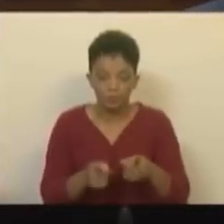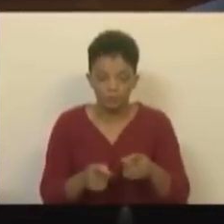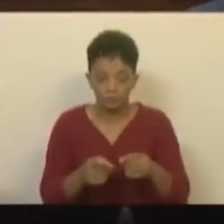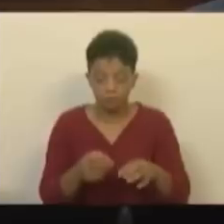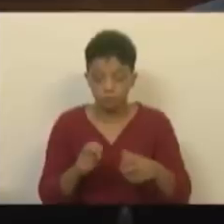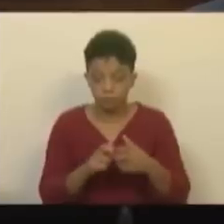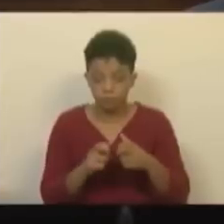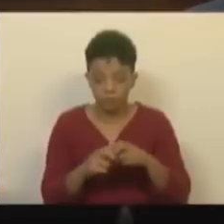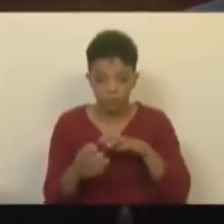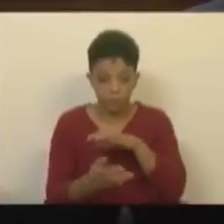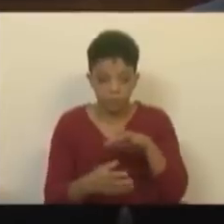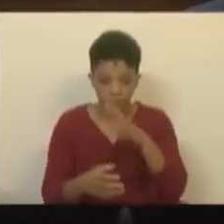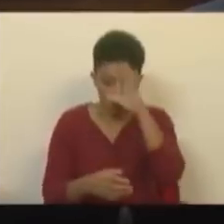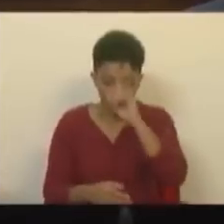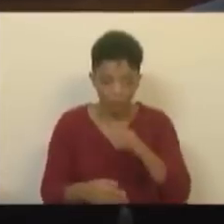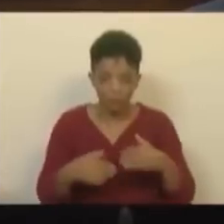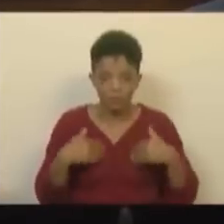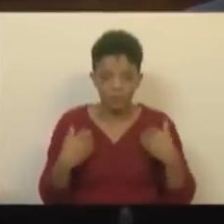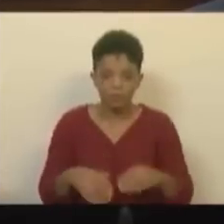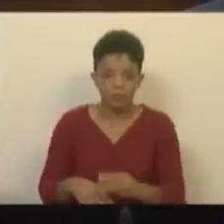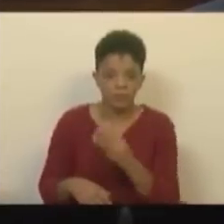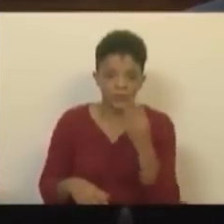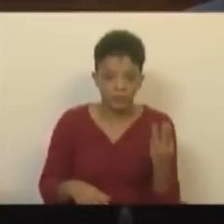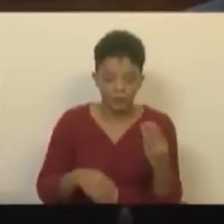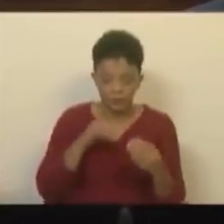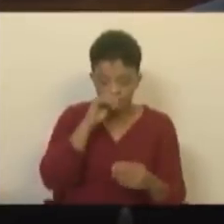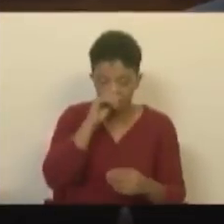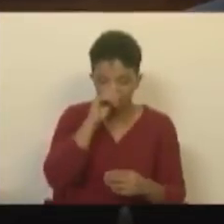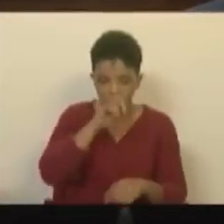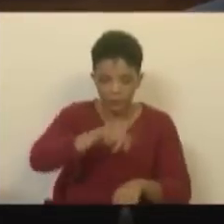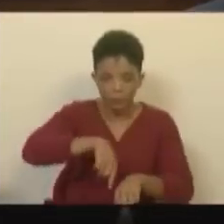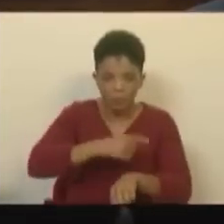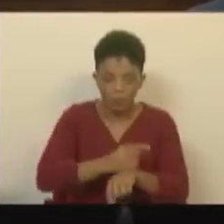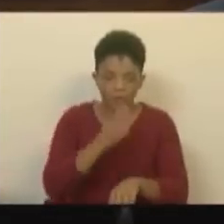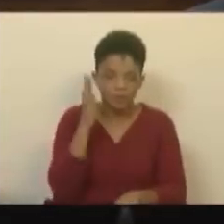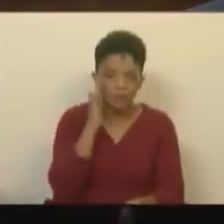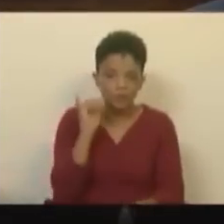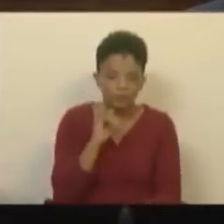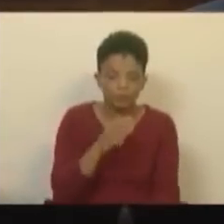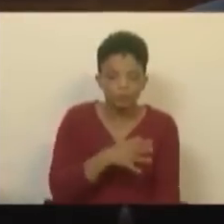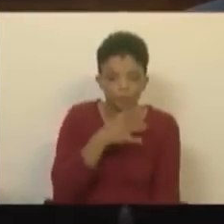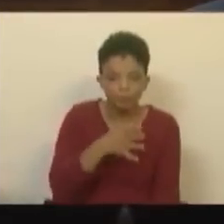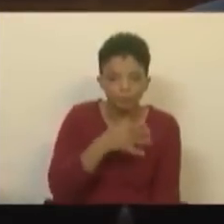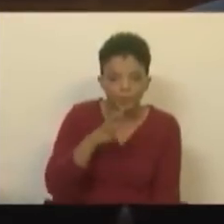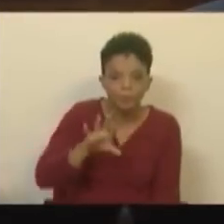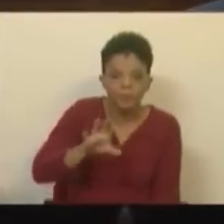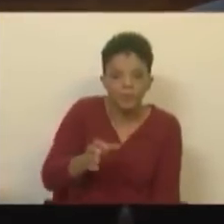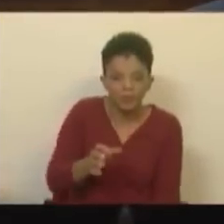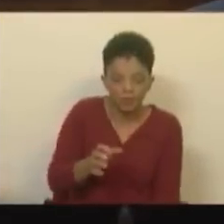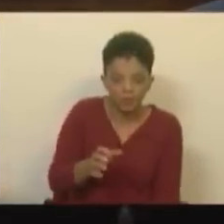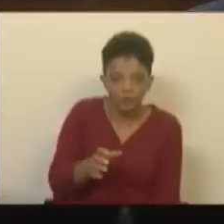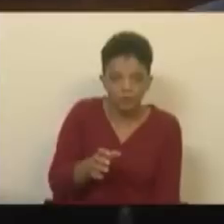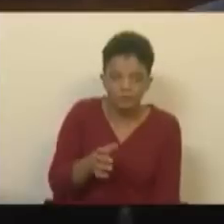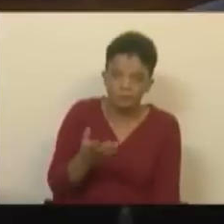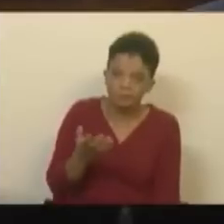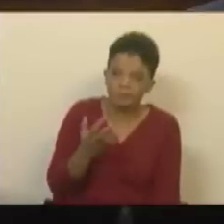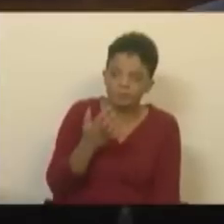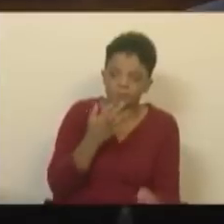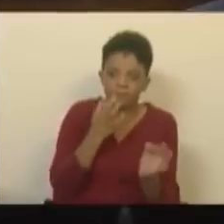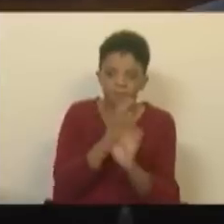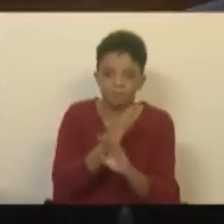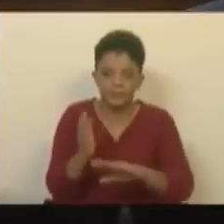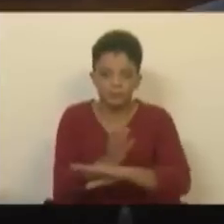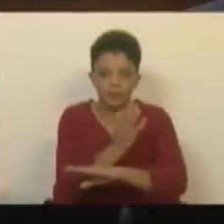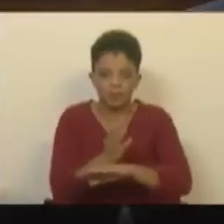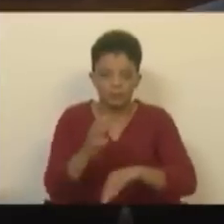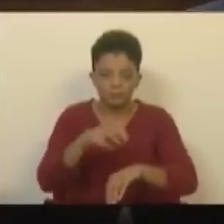governativa que eu vou a três munições E durante cerca de uma hora tentou procurar explicar o país a ideia Brilhante de separar as